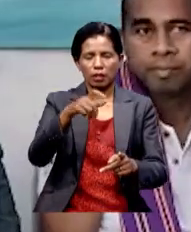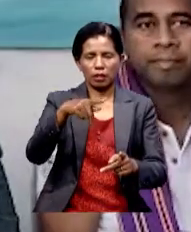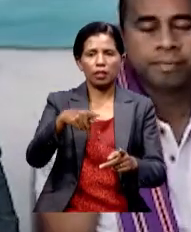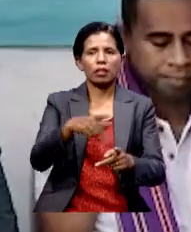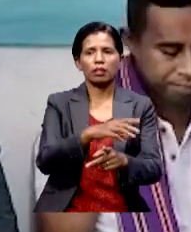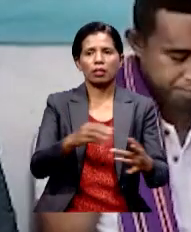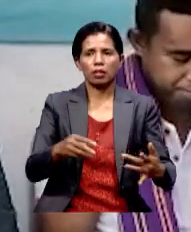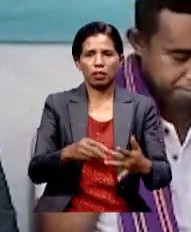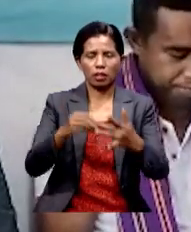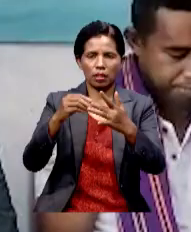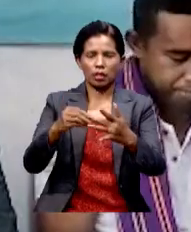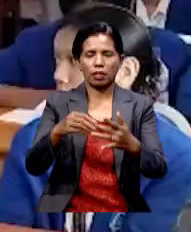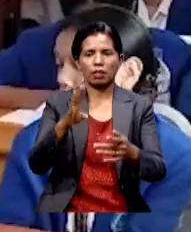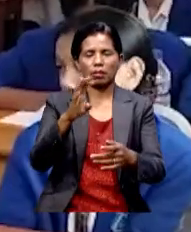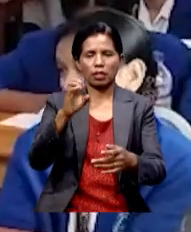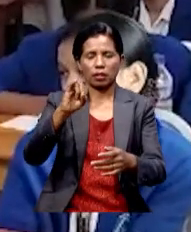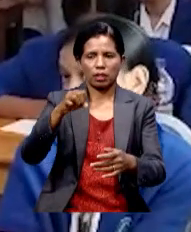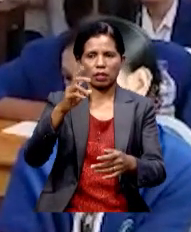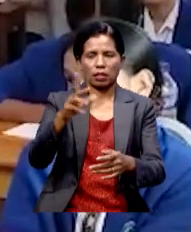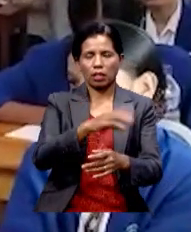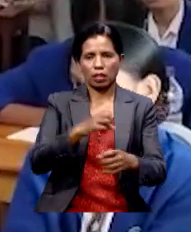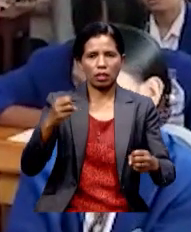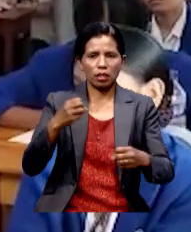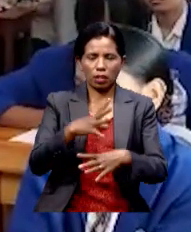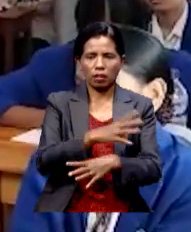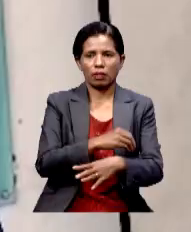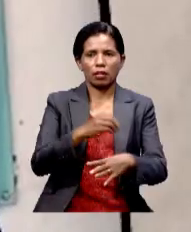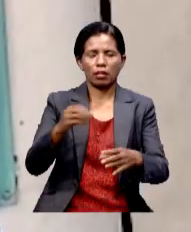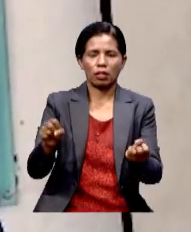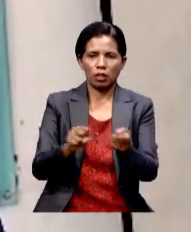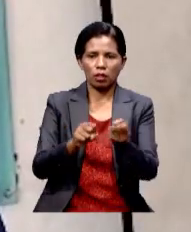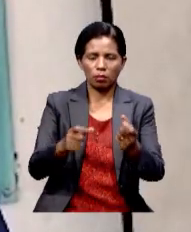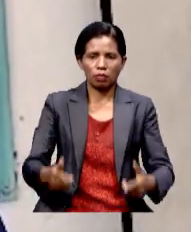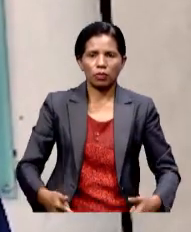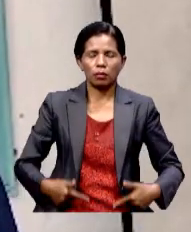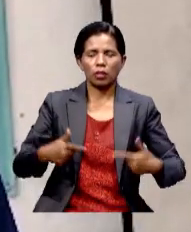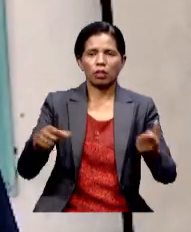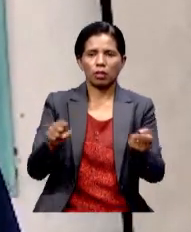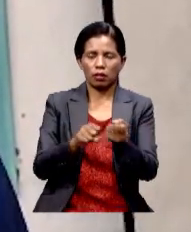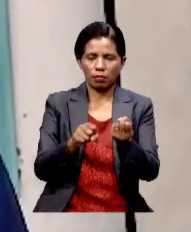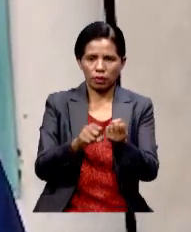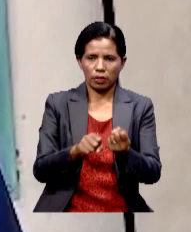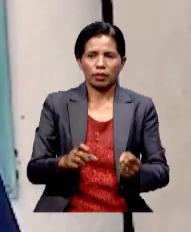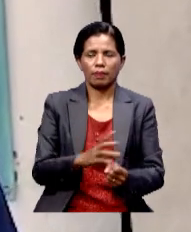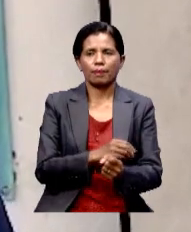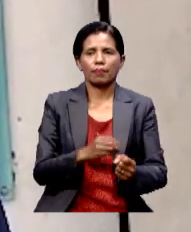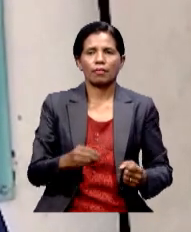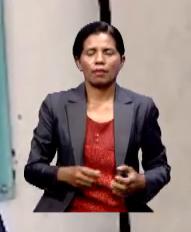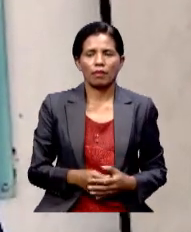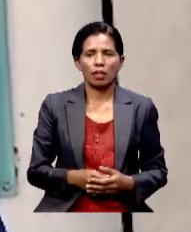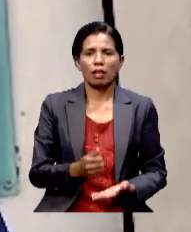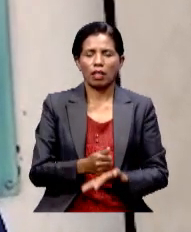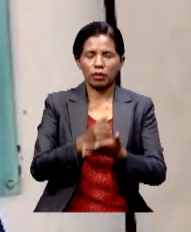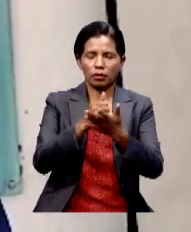iha basic care trauma no basic life supporting nebe bele